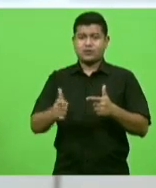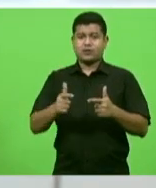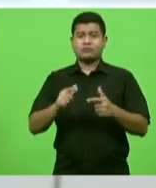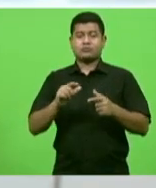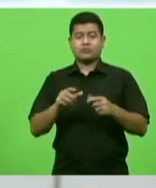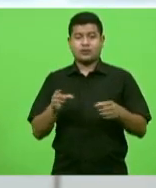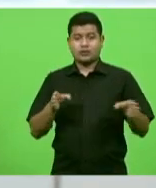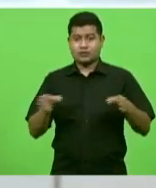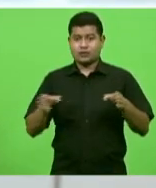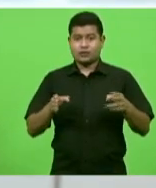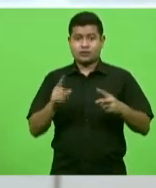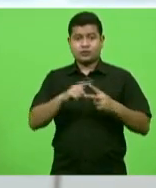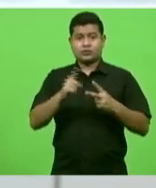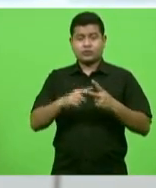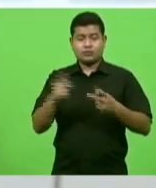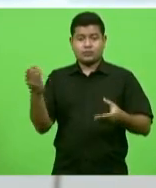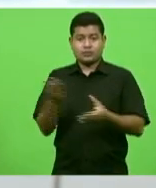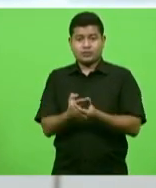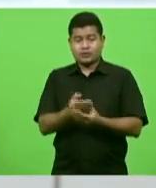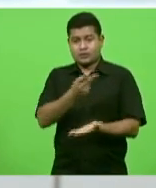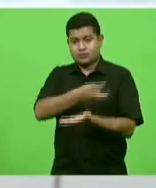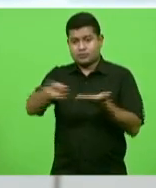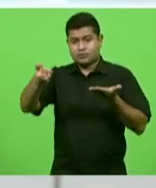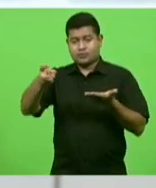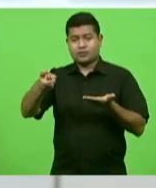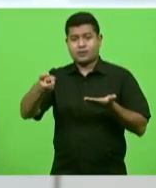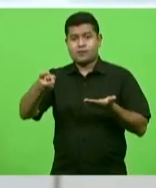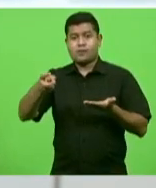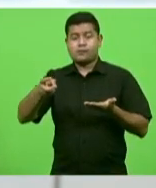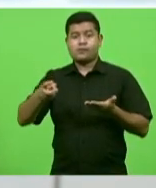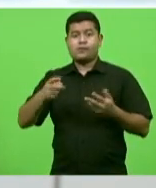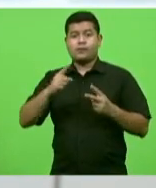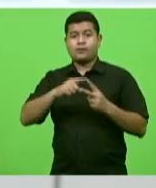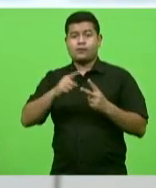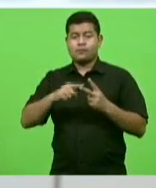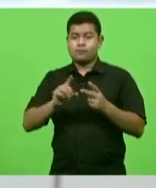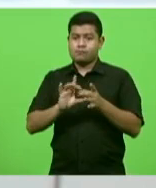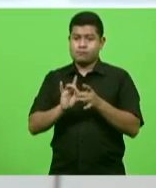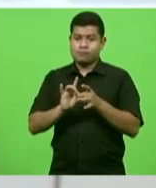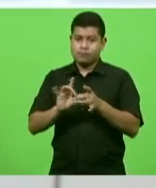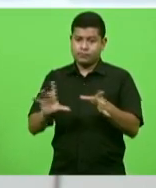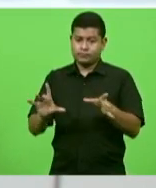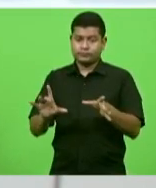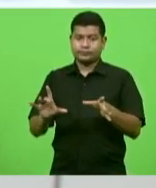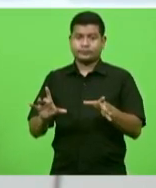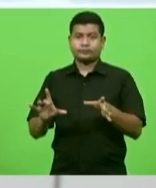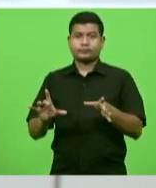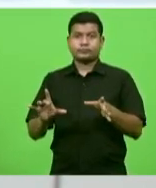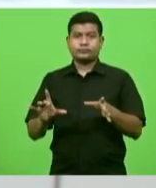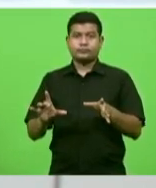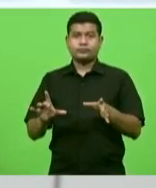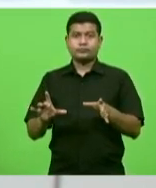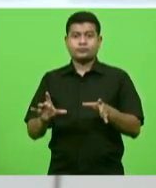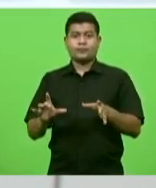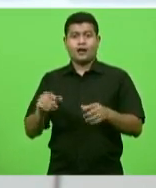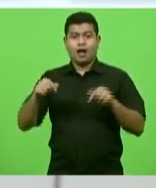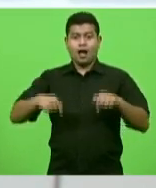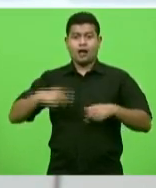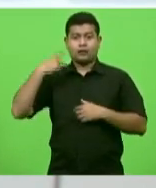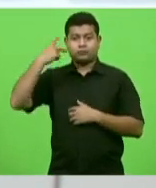dois processos de impeachment foram autorizados no